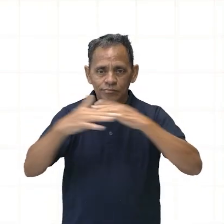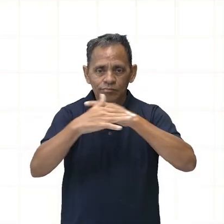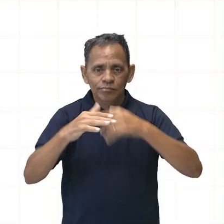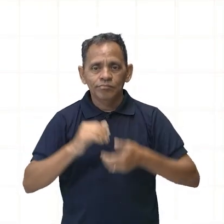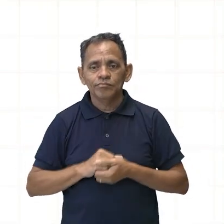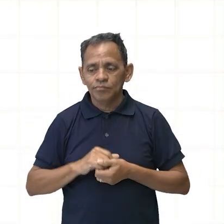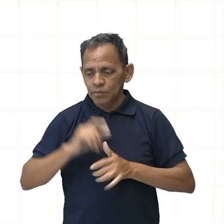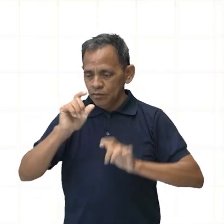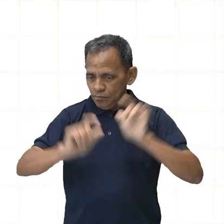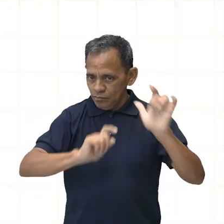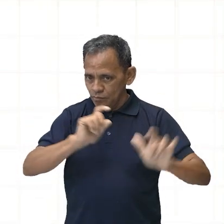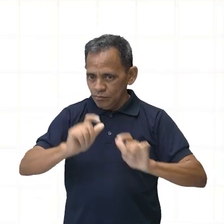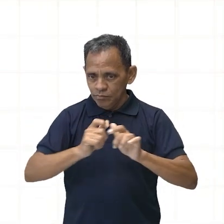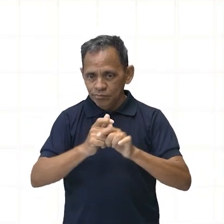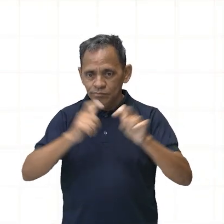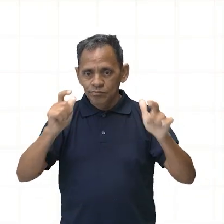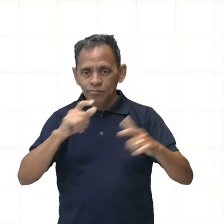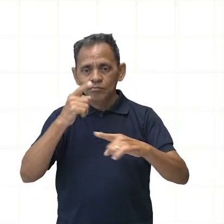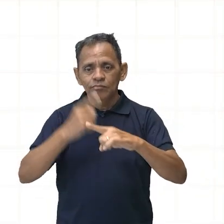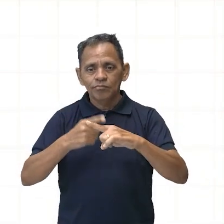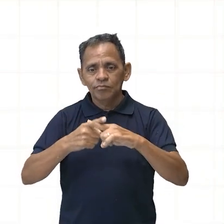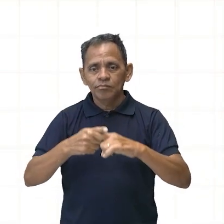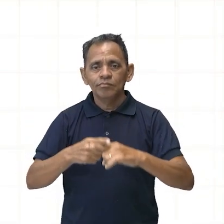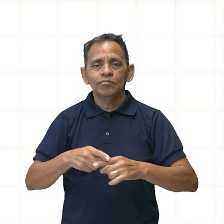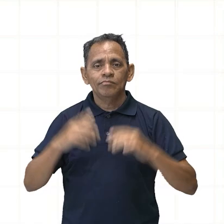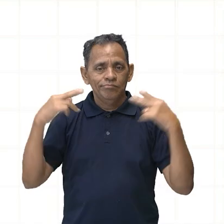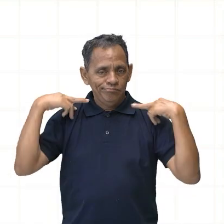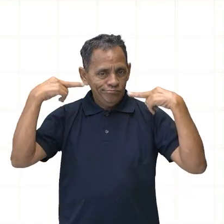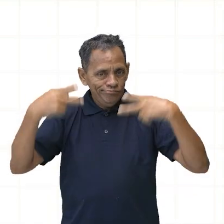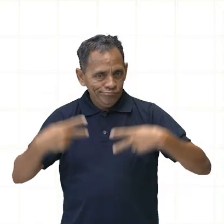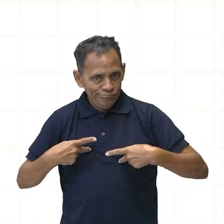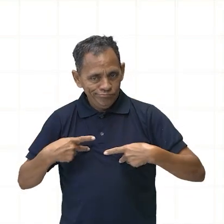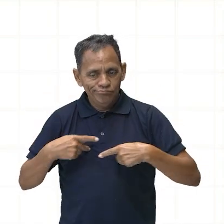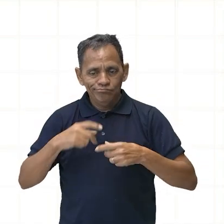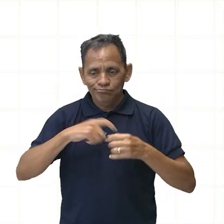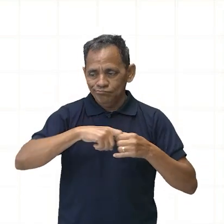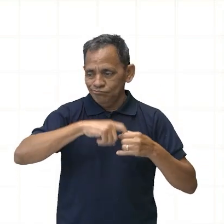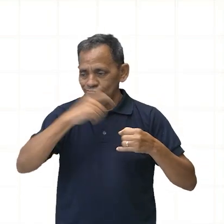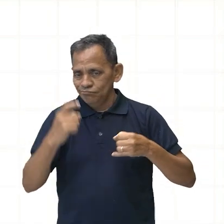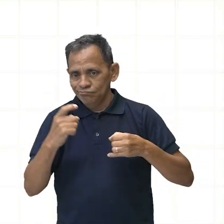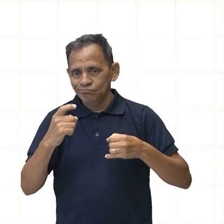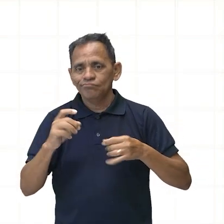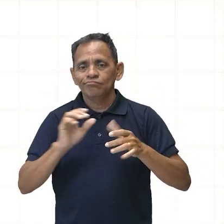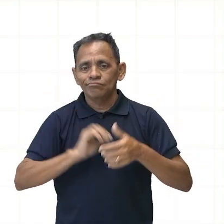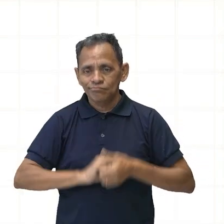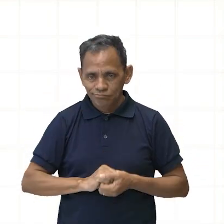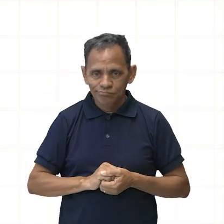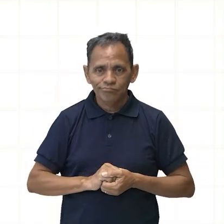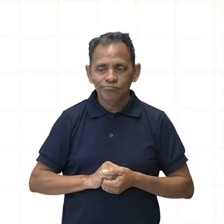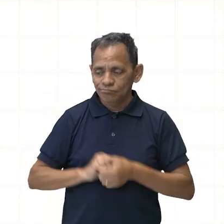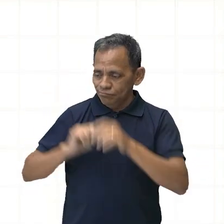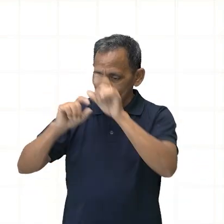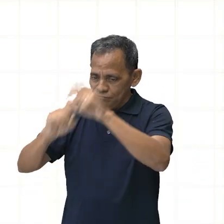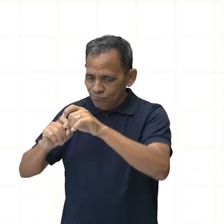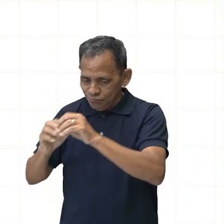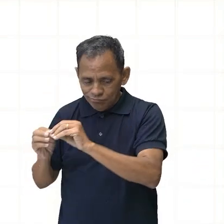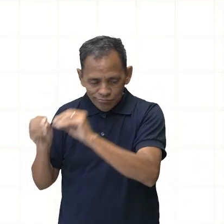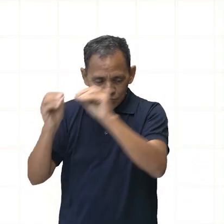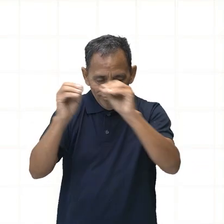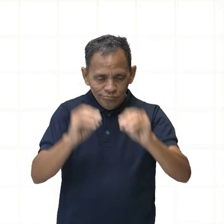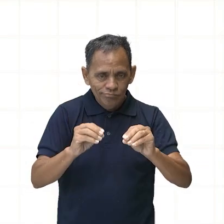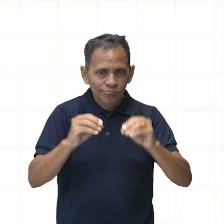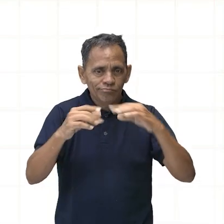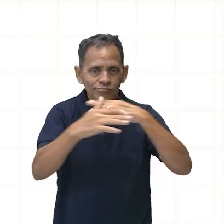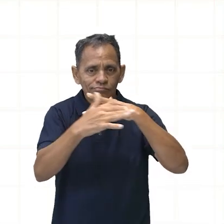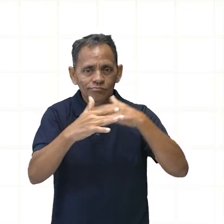população da cidade só cresceu porque o homem saiu do campo e foi para a cidade através do chamado êxodo rural. Então, essa